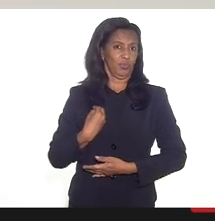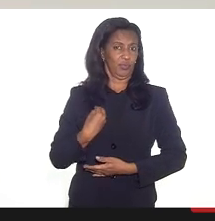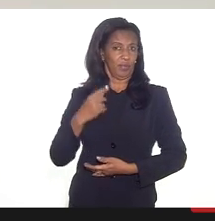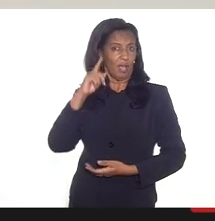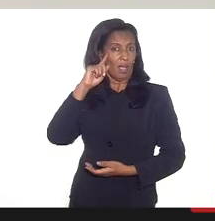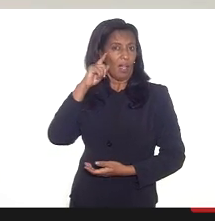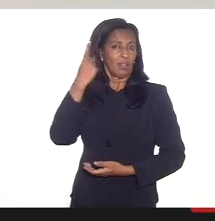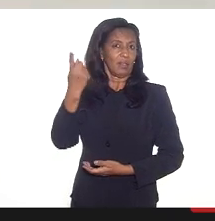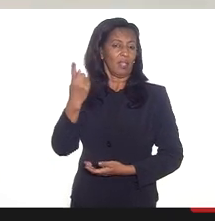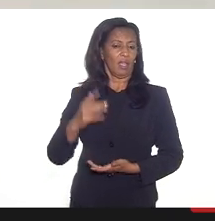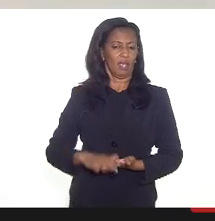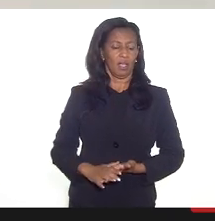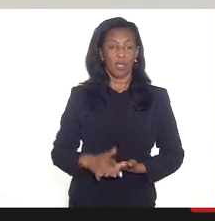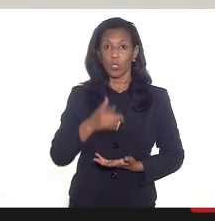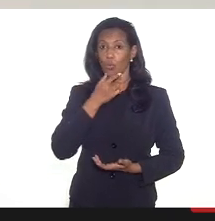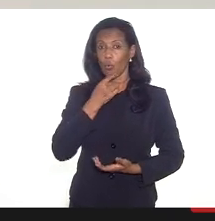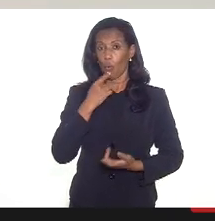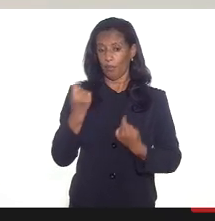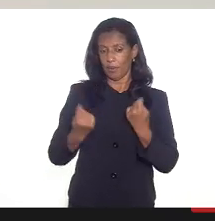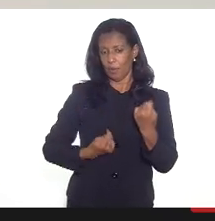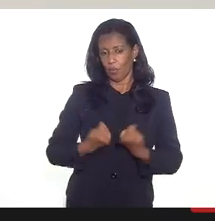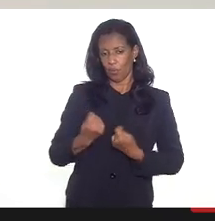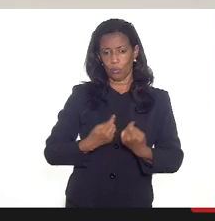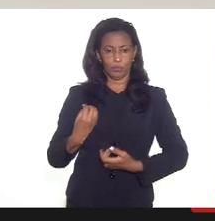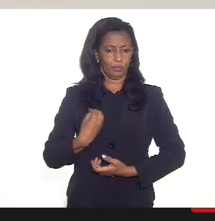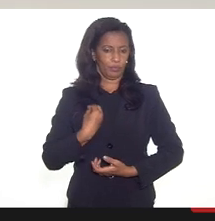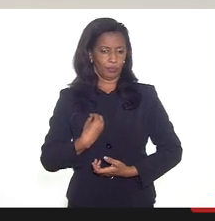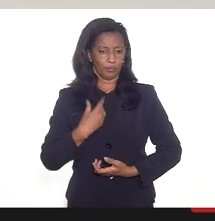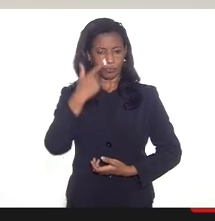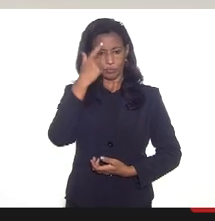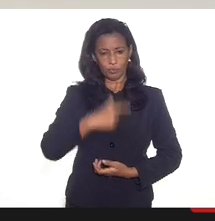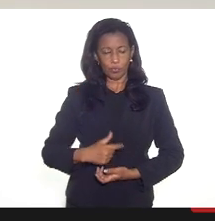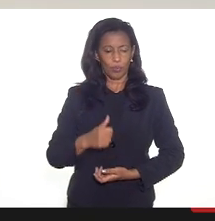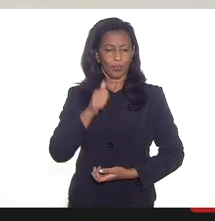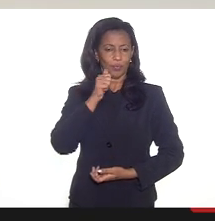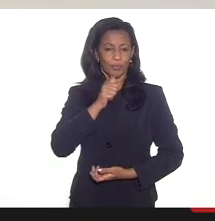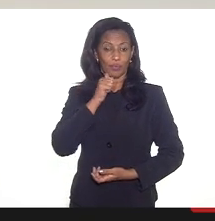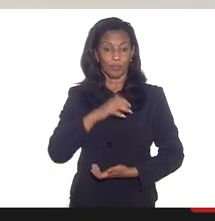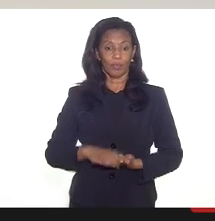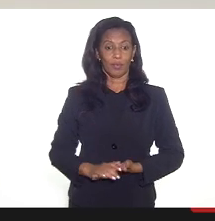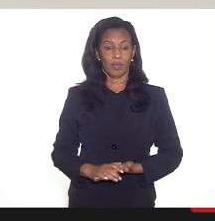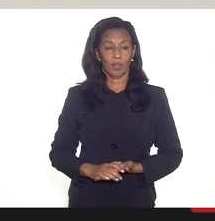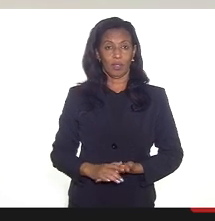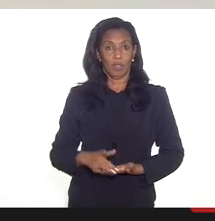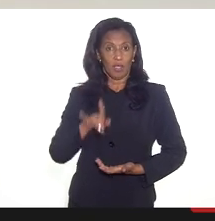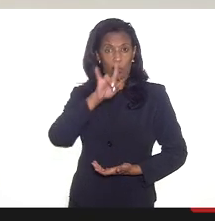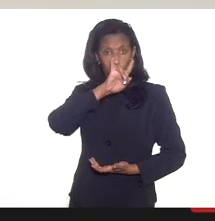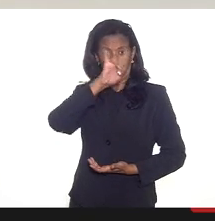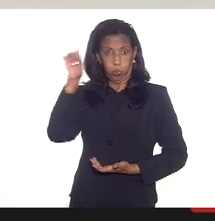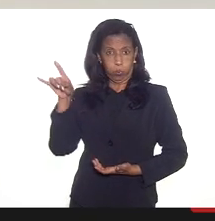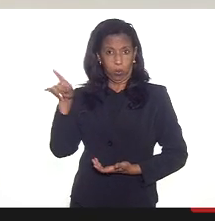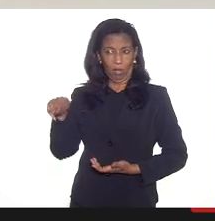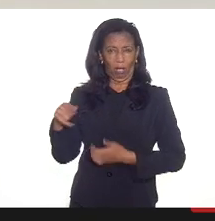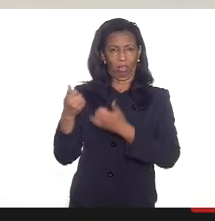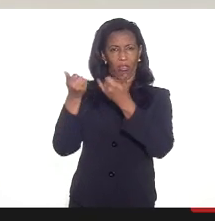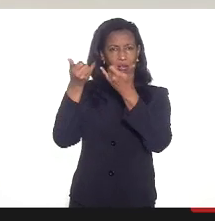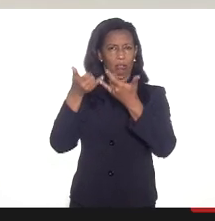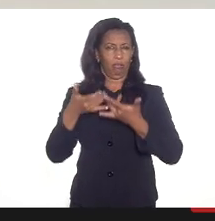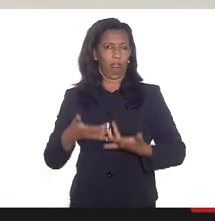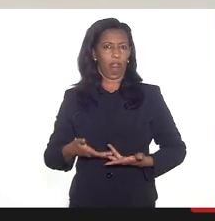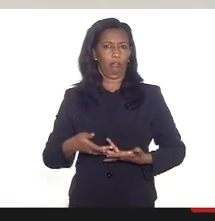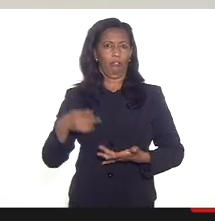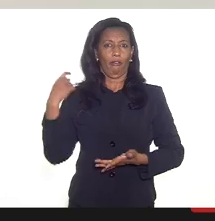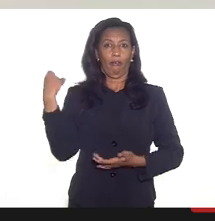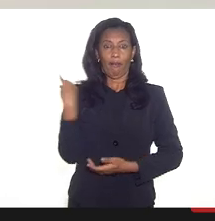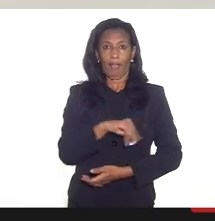de que o homem tem o controle sobre a vida e sobre o corpo da mulher e que o adultério ele justifica